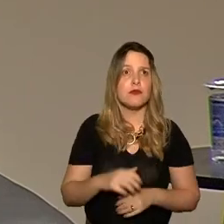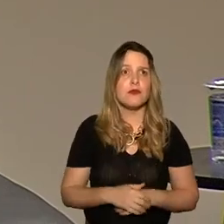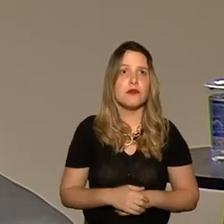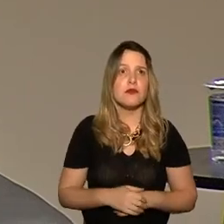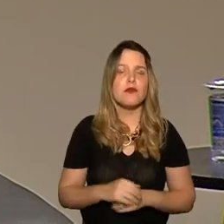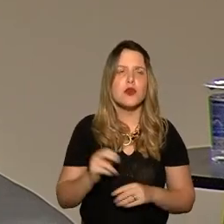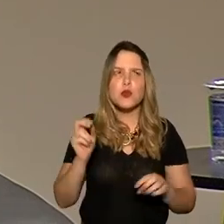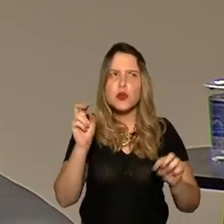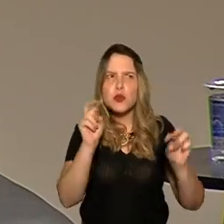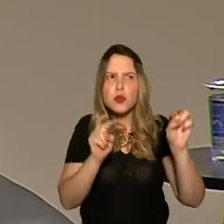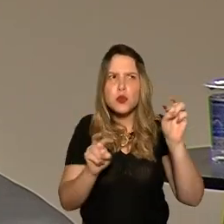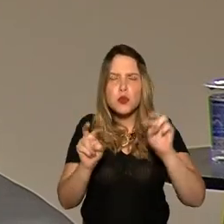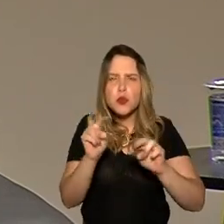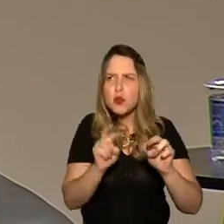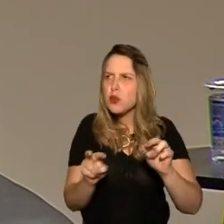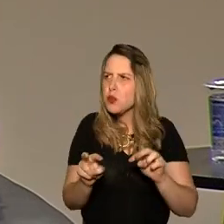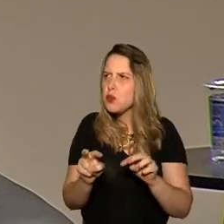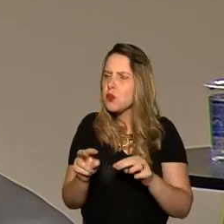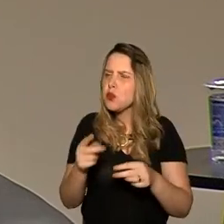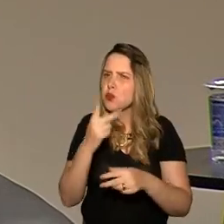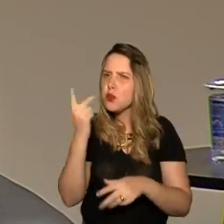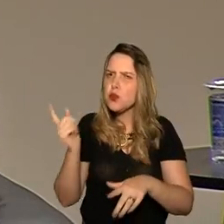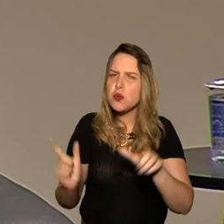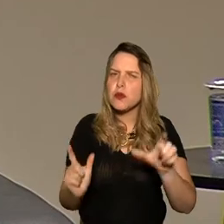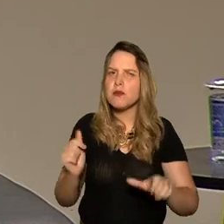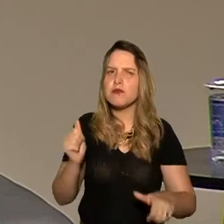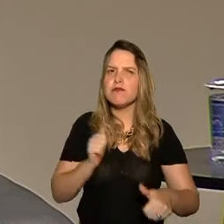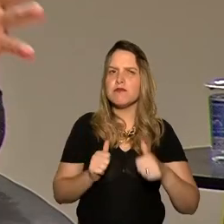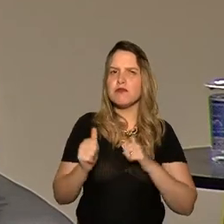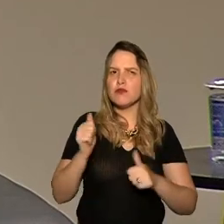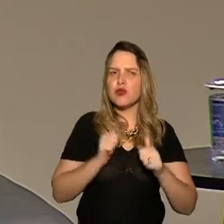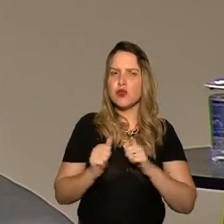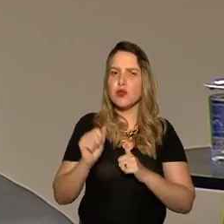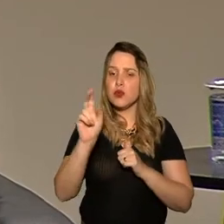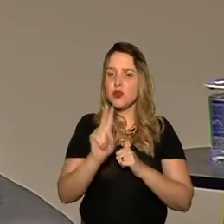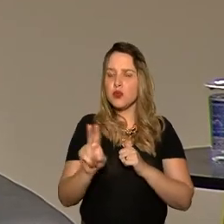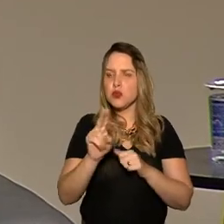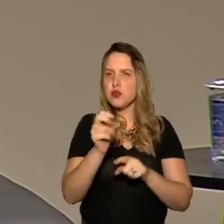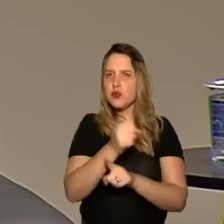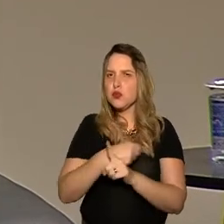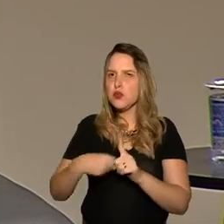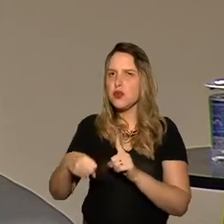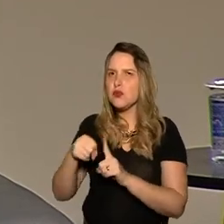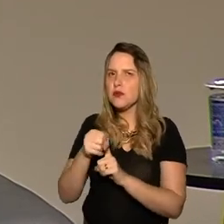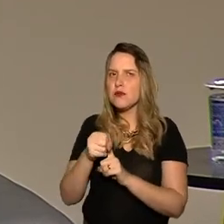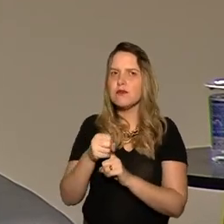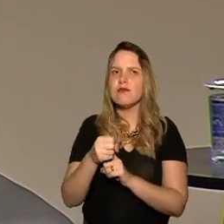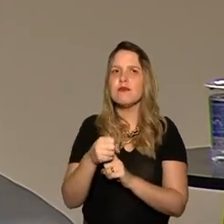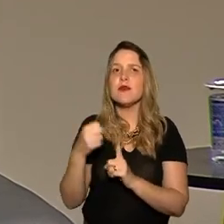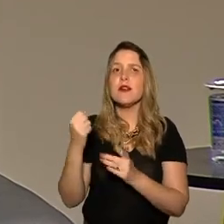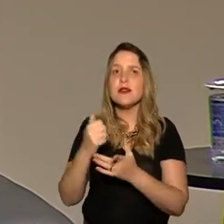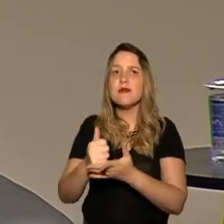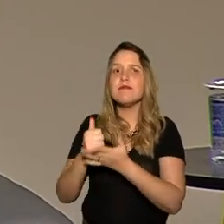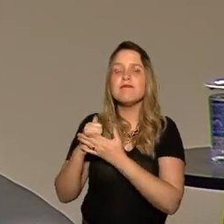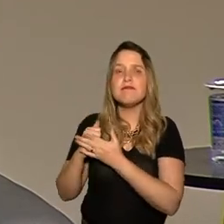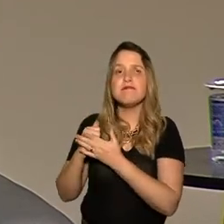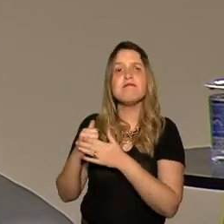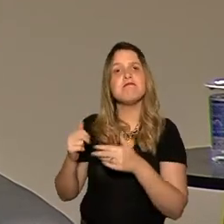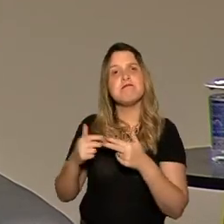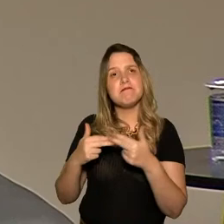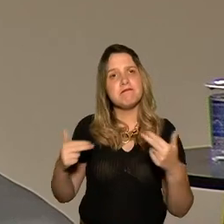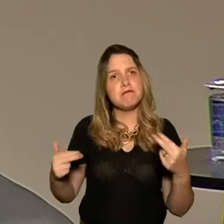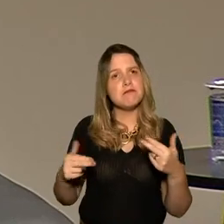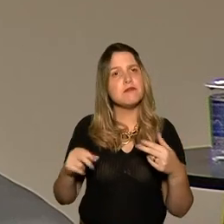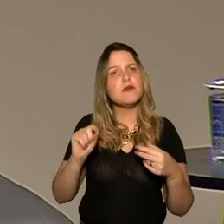como aquelas figuras que transitam em diferentes círculos sociais em diferentes estratos socioeconômicos